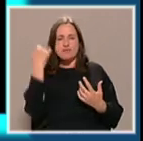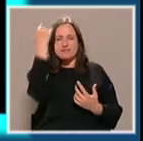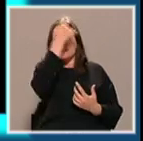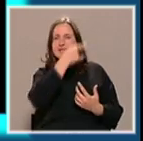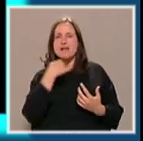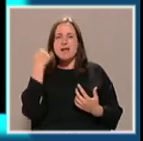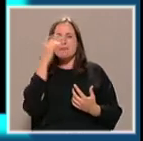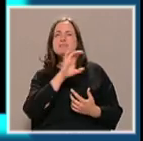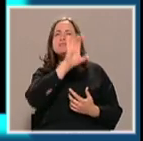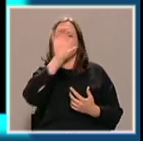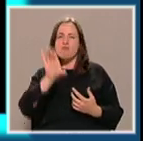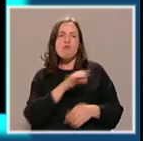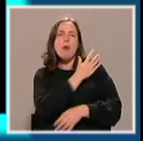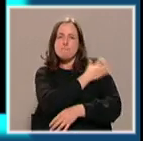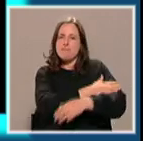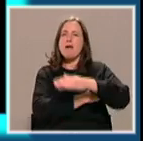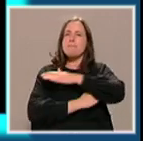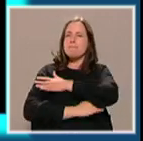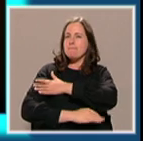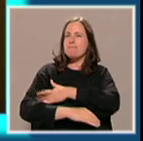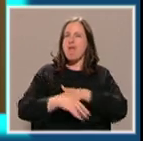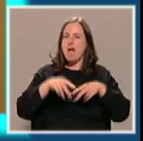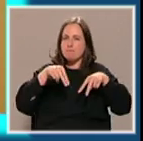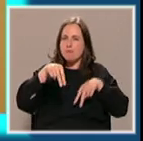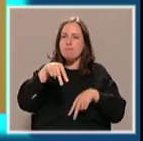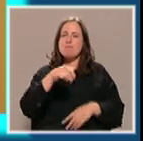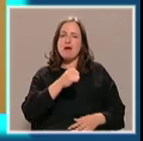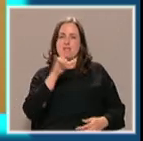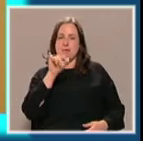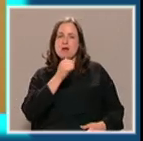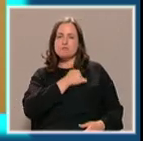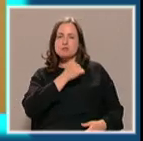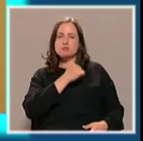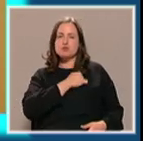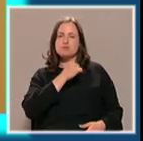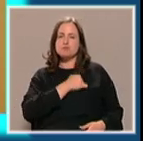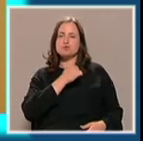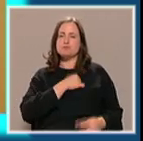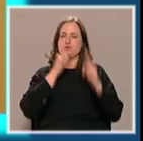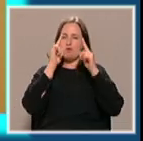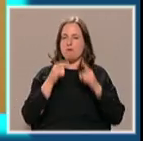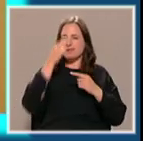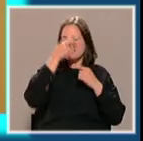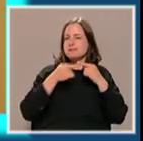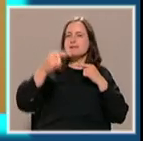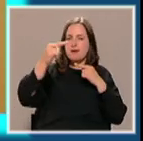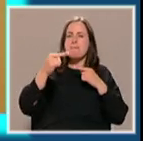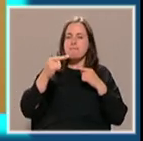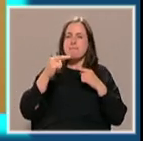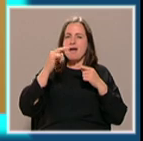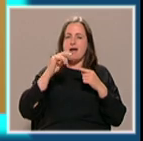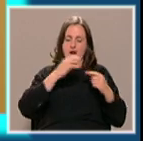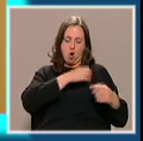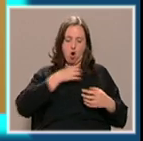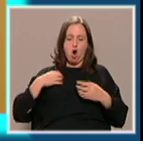cabeça e dos membros e o coração começa a bater. Durante as próximas semanas, todos os principais